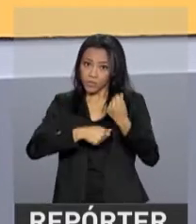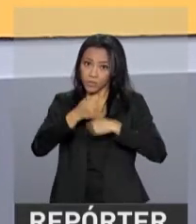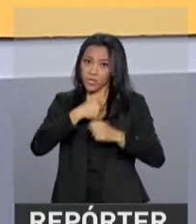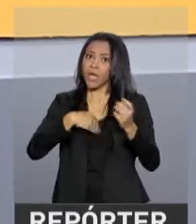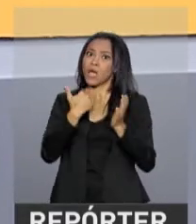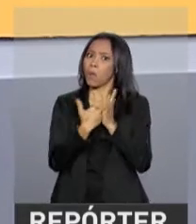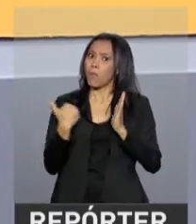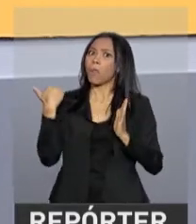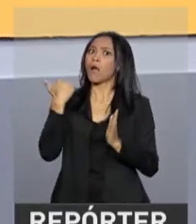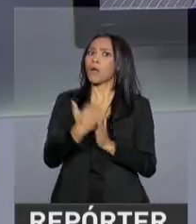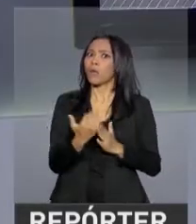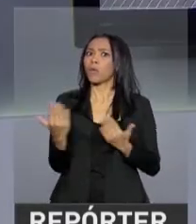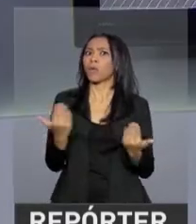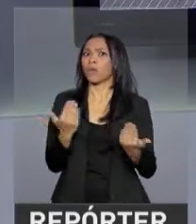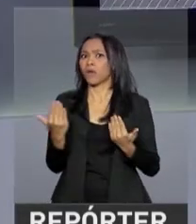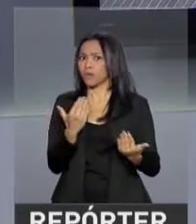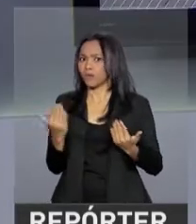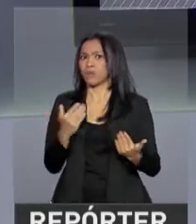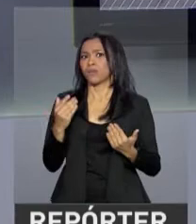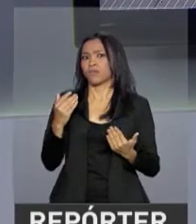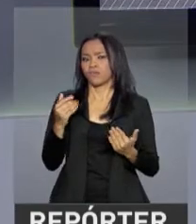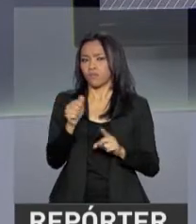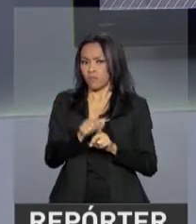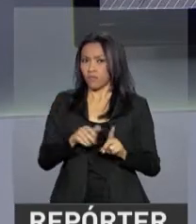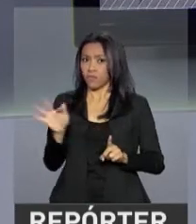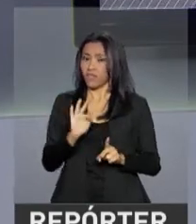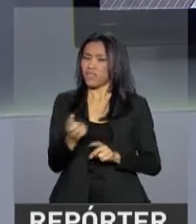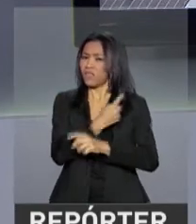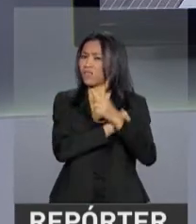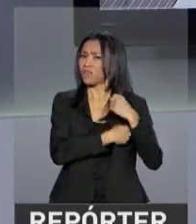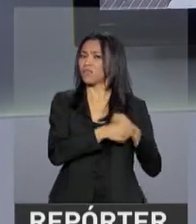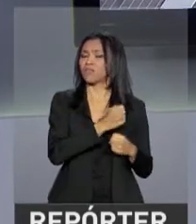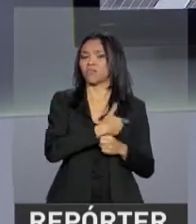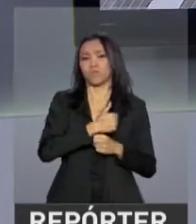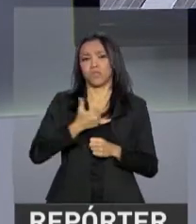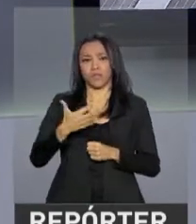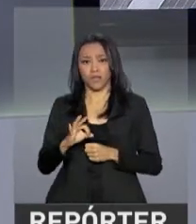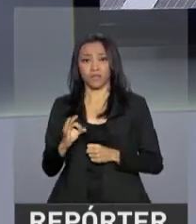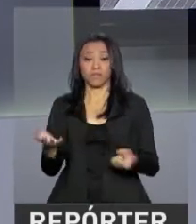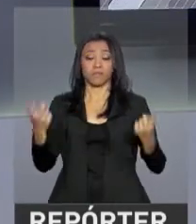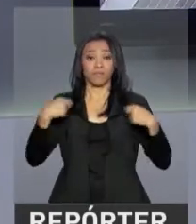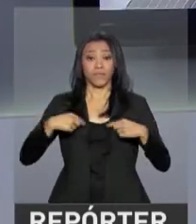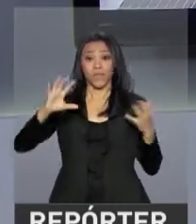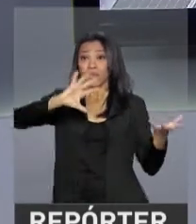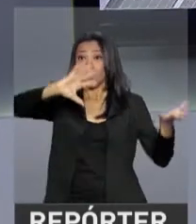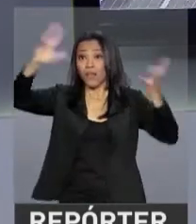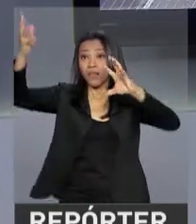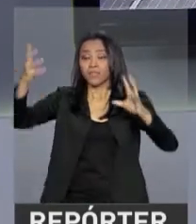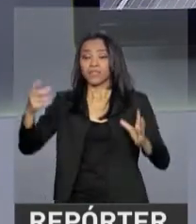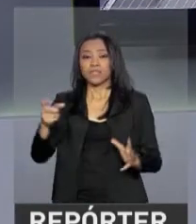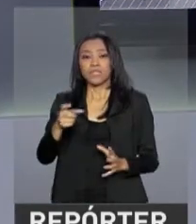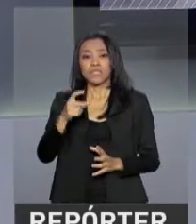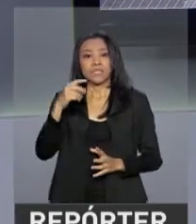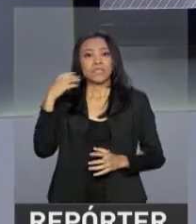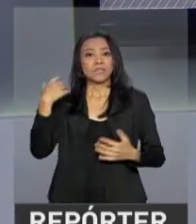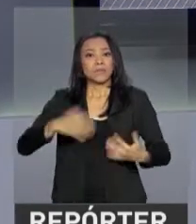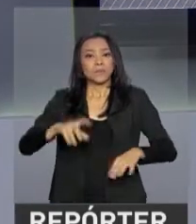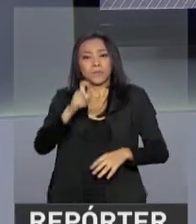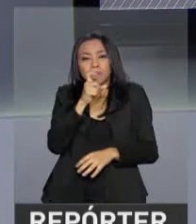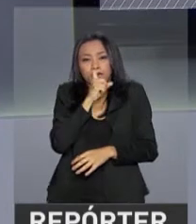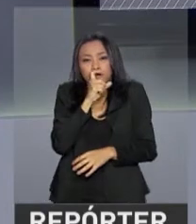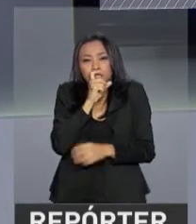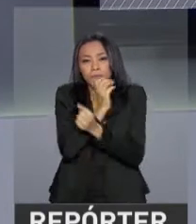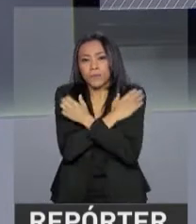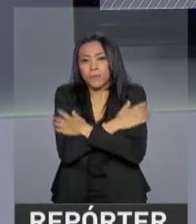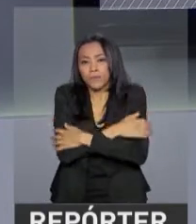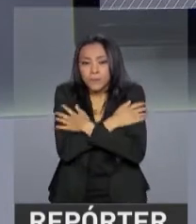desde 2010. O inverno está chegando e com ele vem as gripes e os resfriados, então é bom se prevenir.